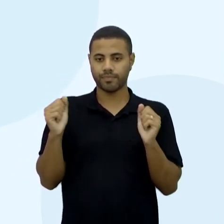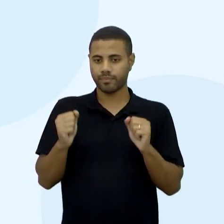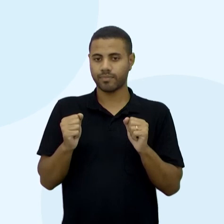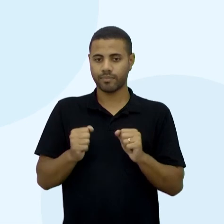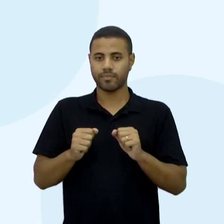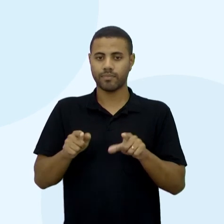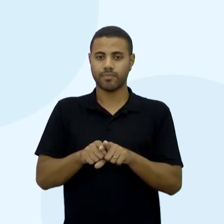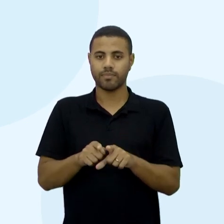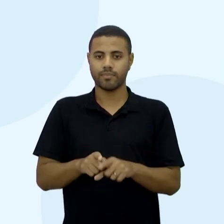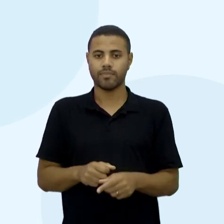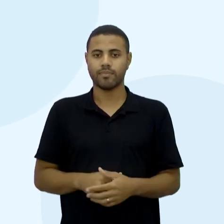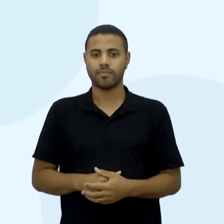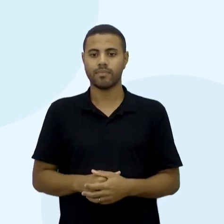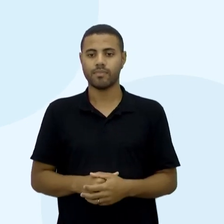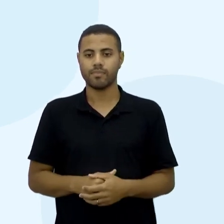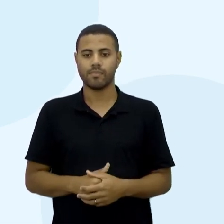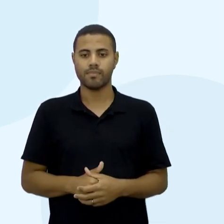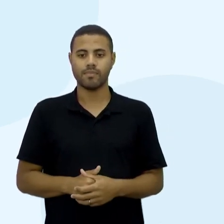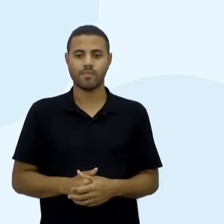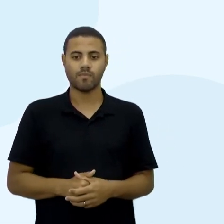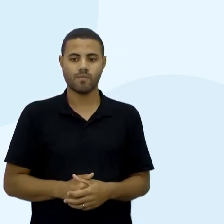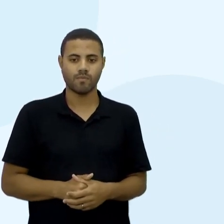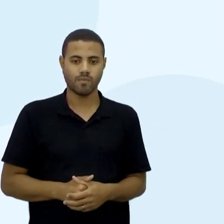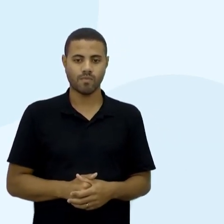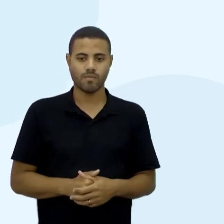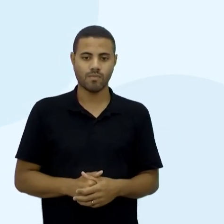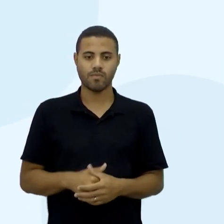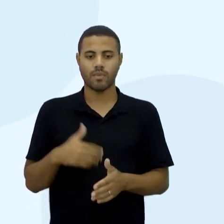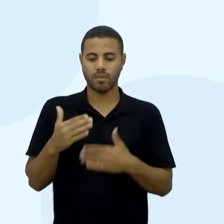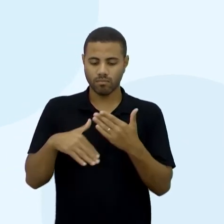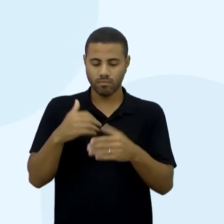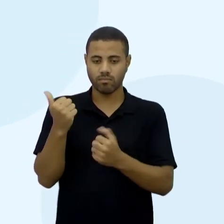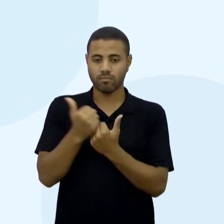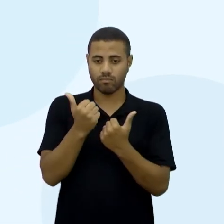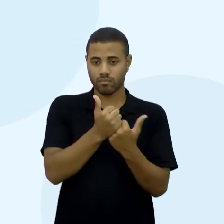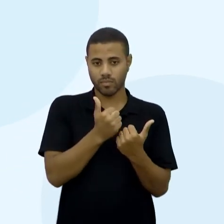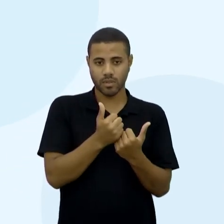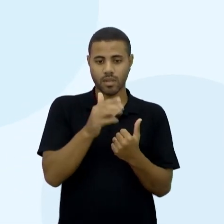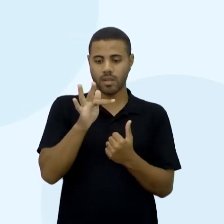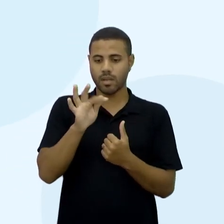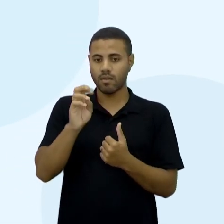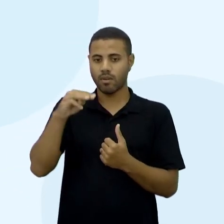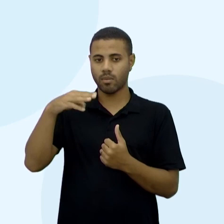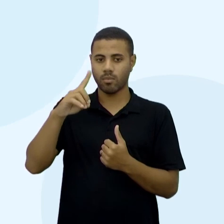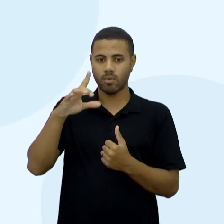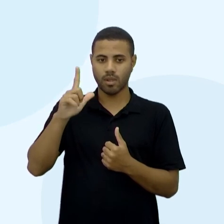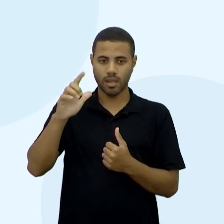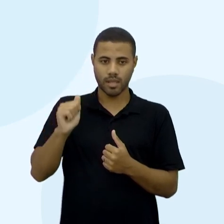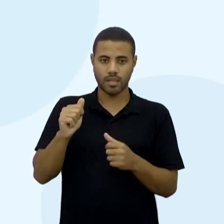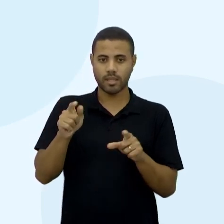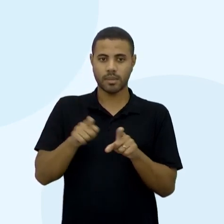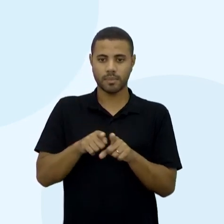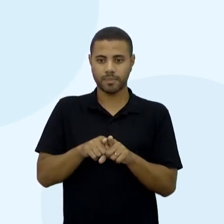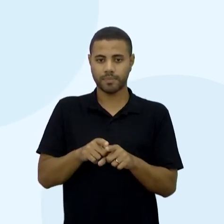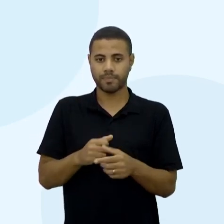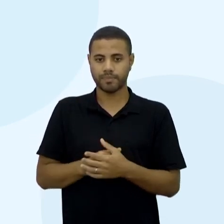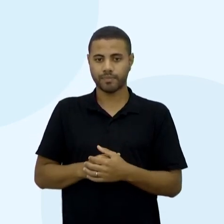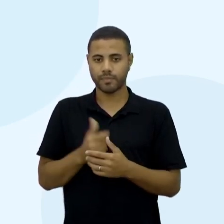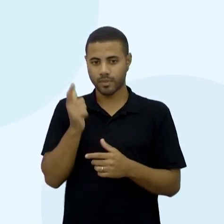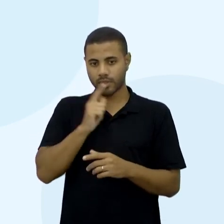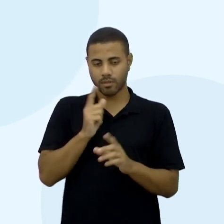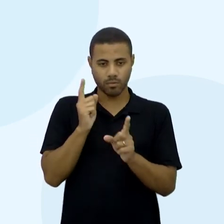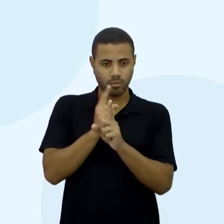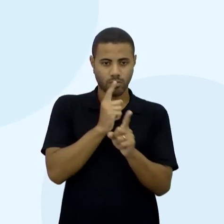aqui, deixa eu ver. Por 1, por 2, por 3 e vai substituindo aqui na fórmula. E achando essa